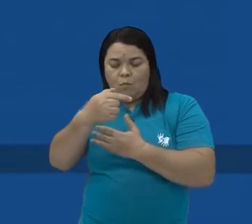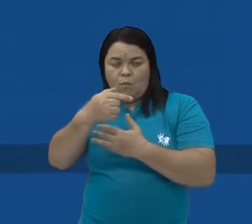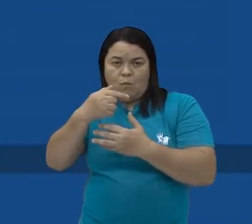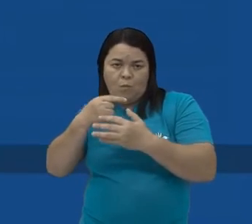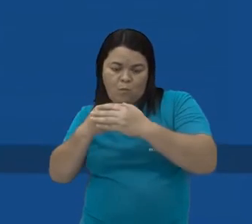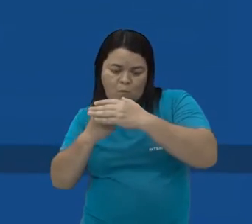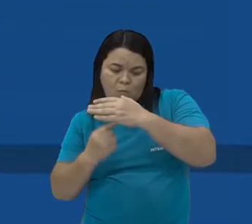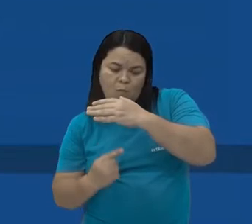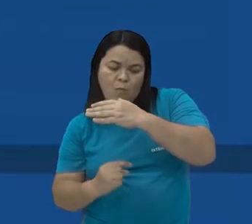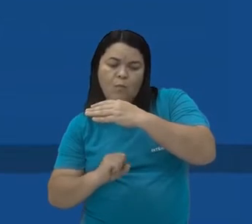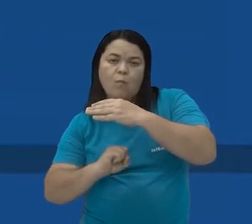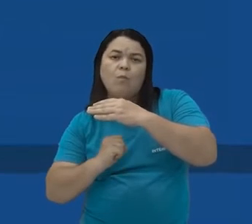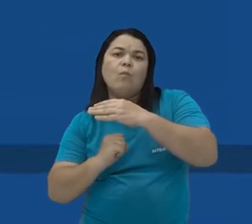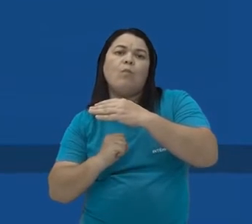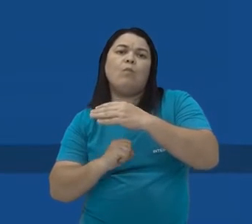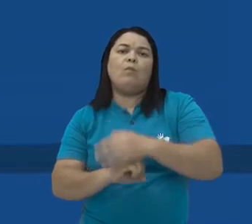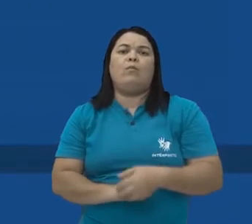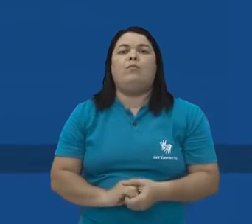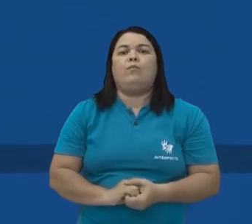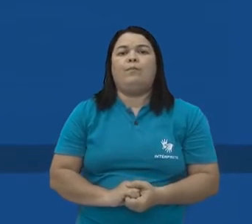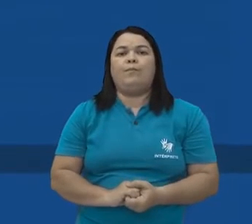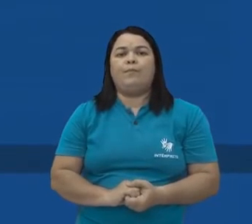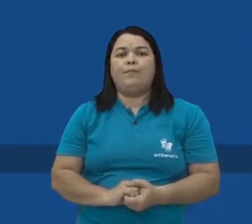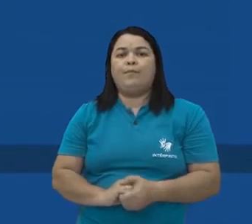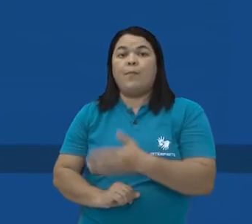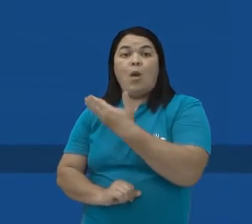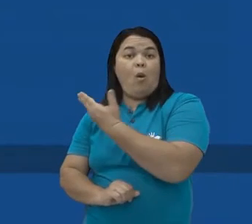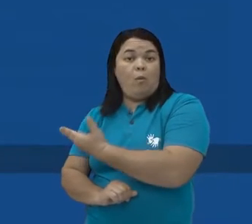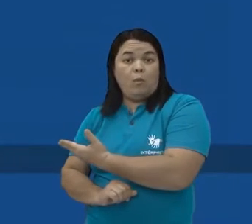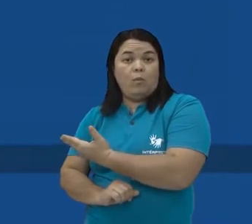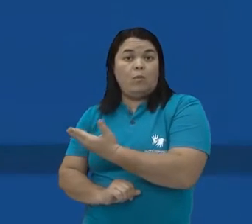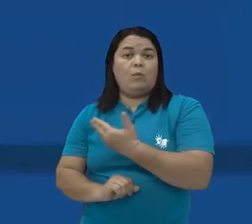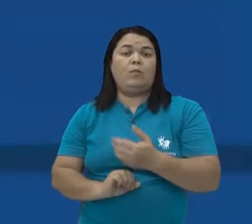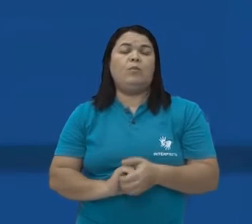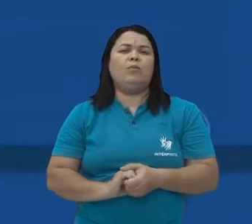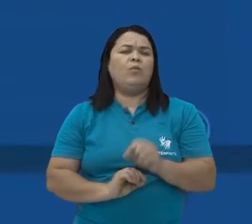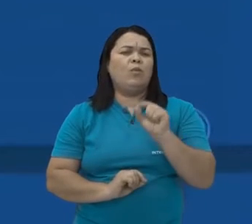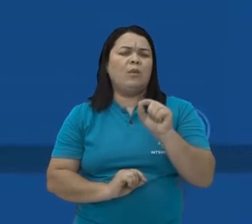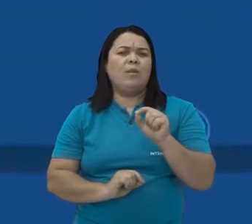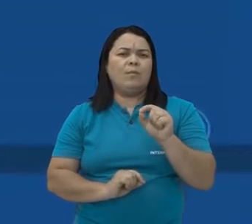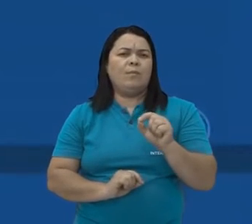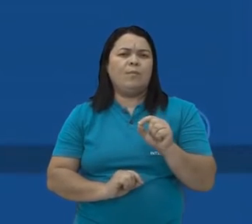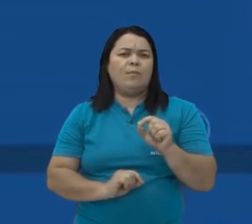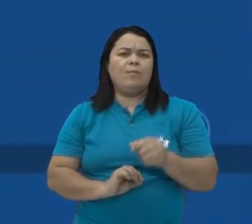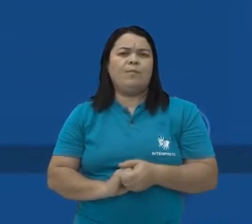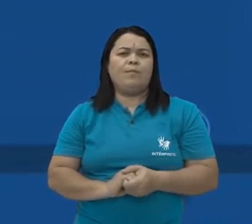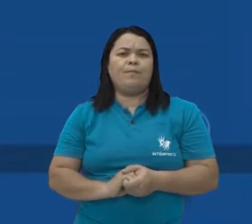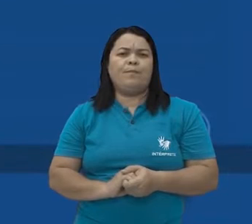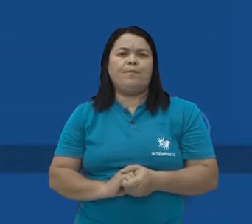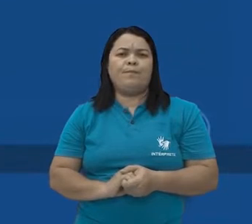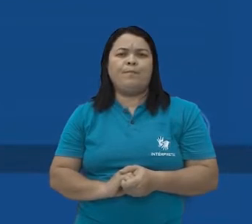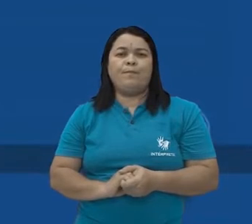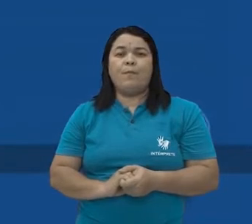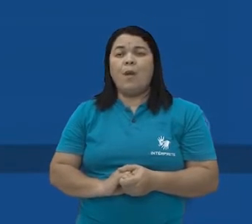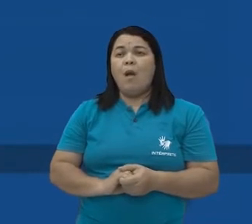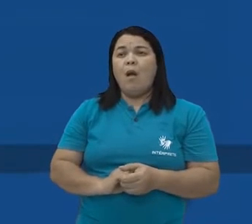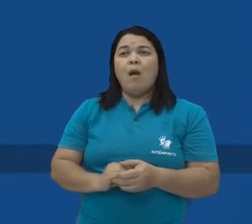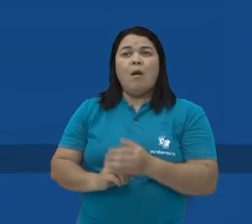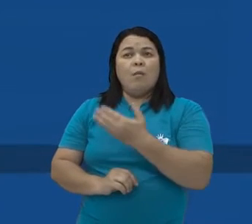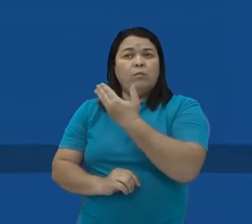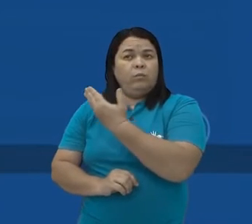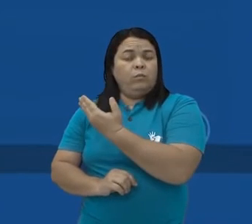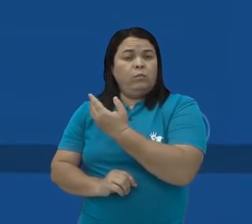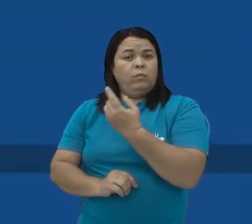Beleza? E por último, nesse nosso último exemplo aqui embaixo, reparem que nós temos 1/3 elevado a